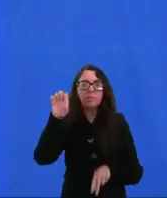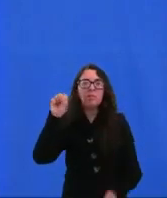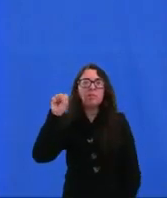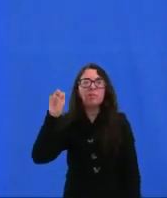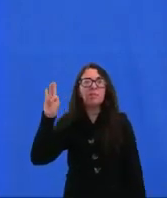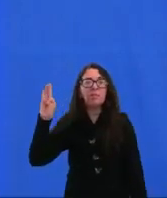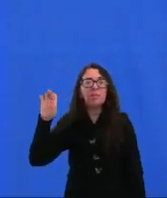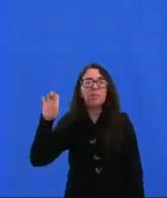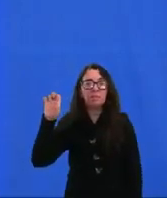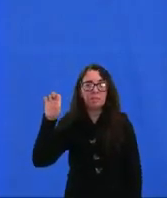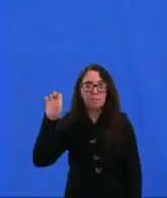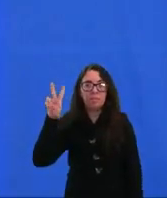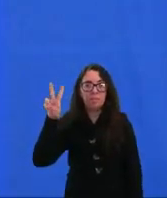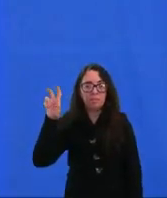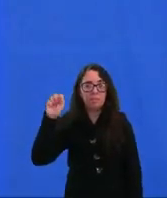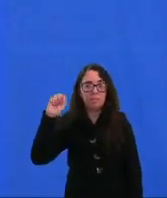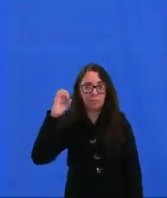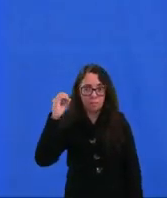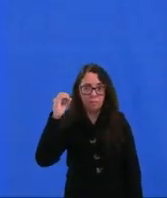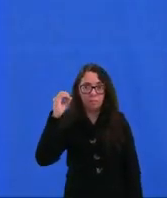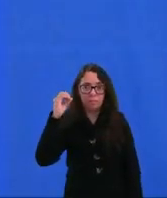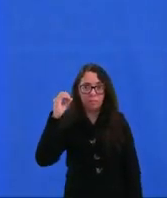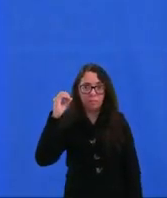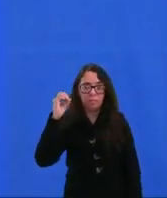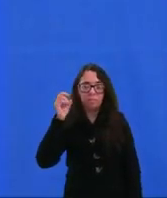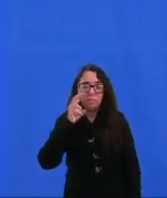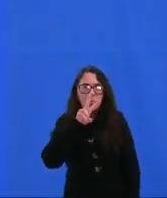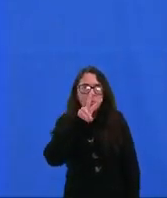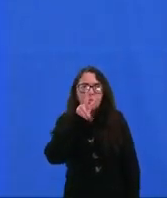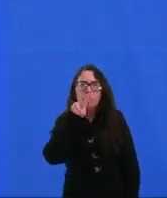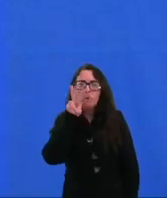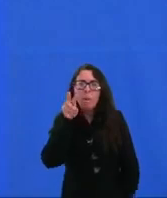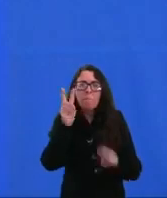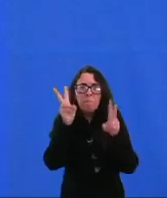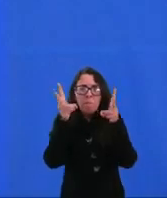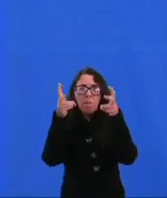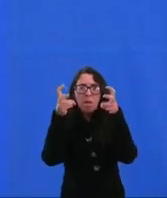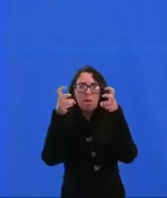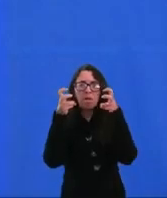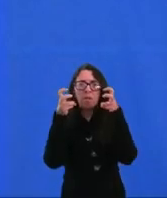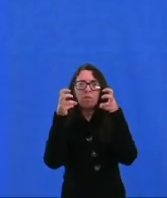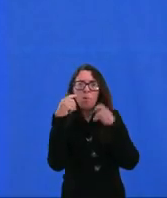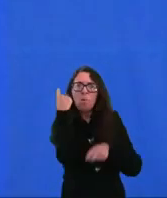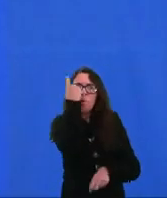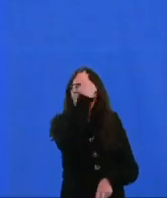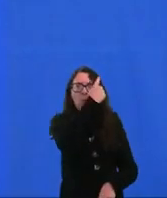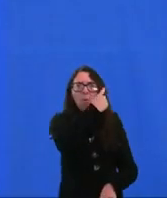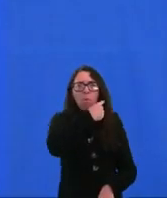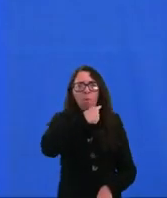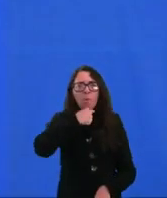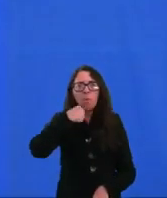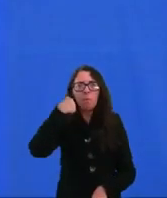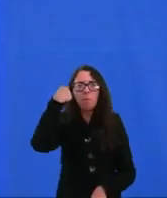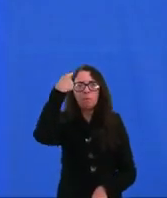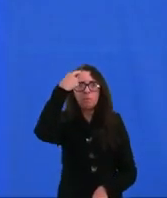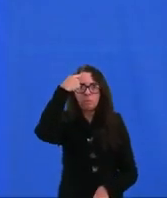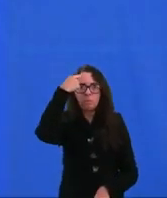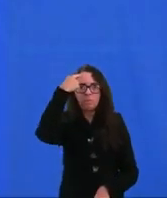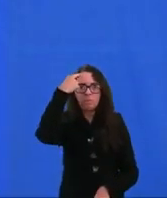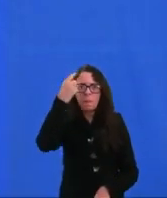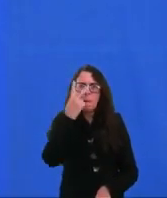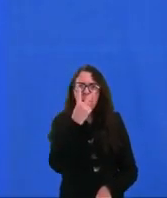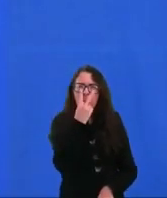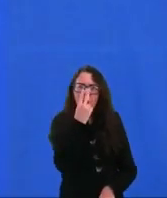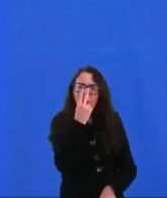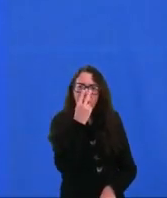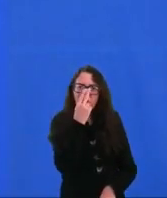Deus de tal maneira que o mundo venha a conhecê-lo através desse testemunho. Talvez este seja o grande